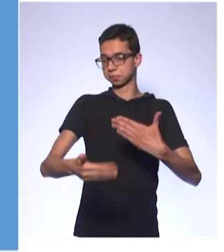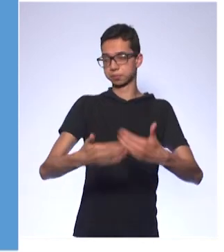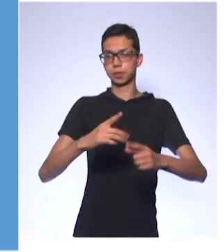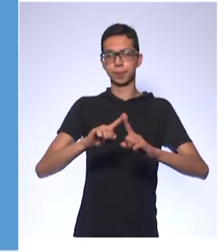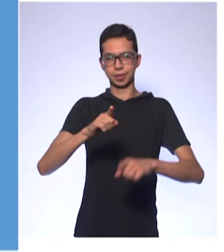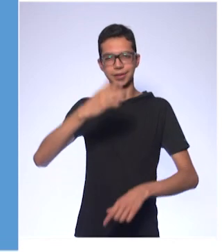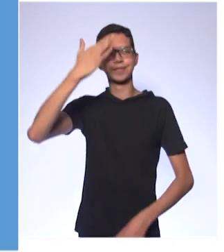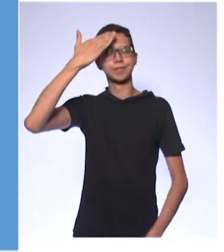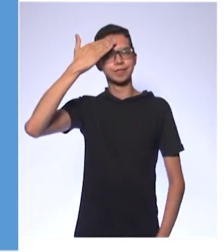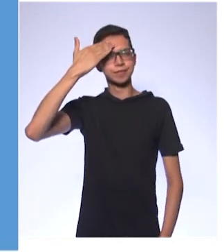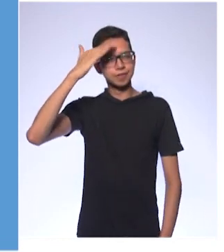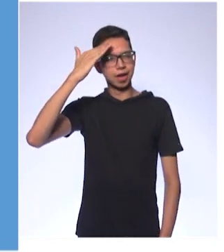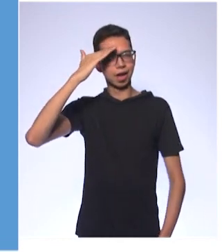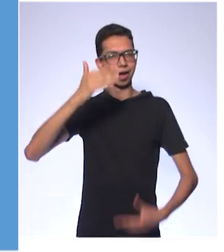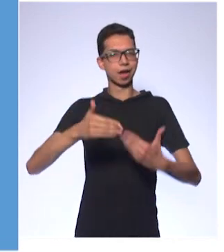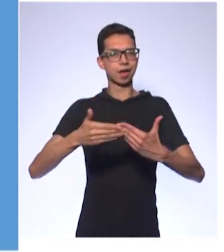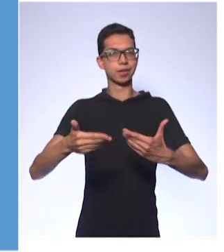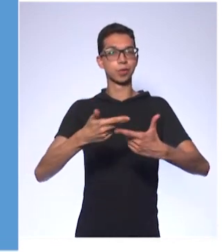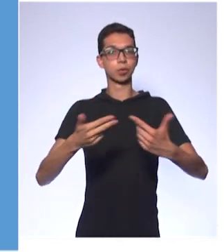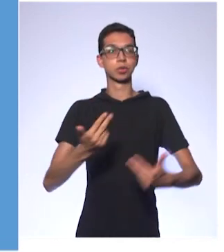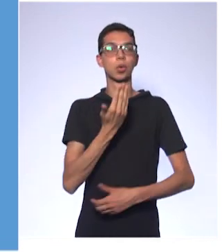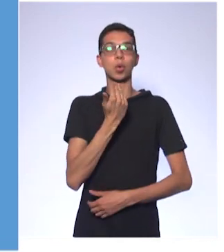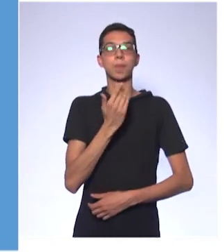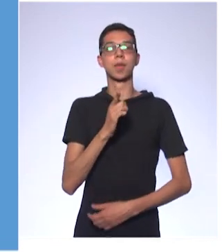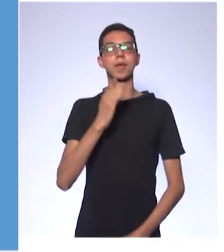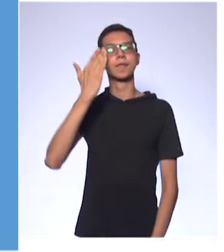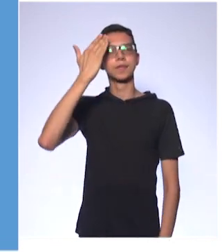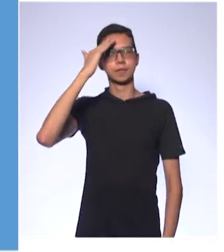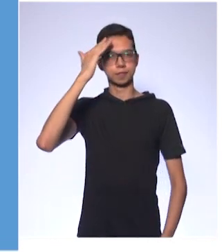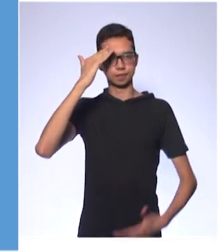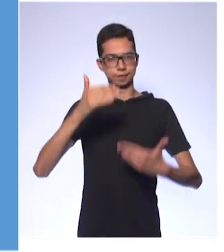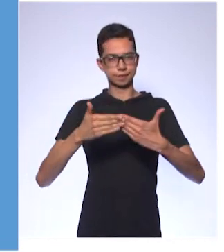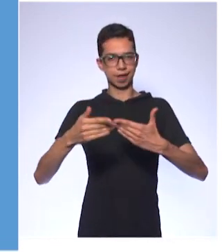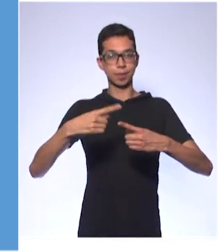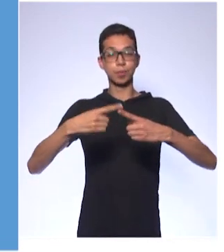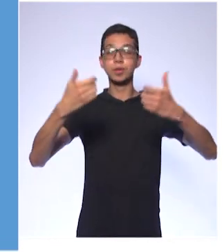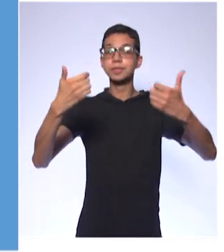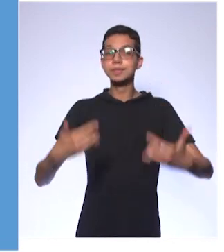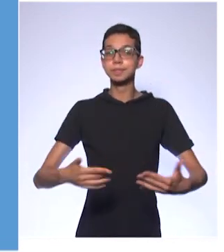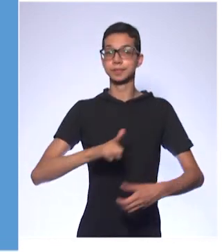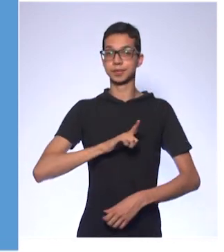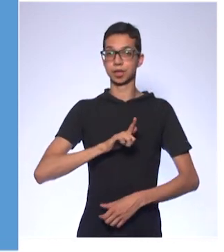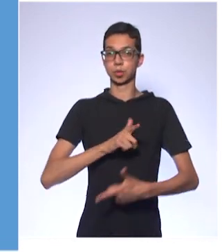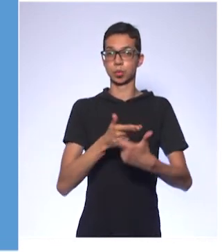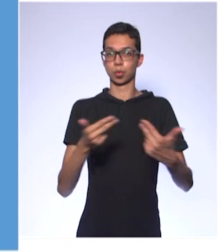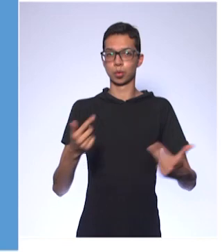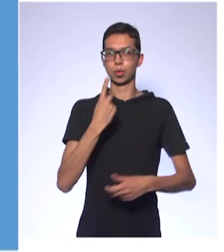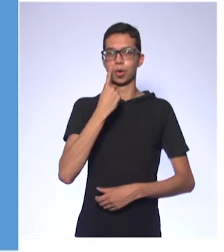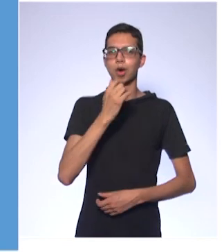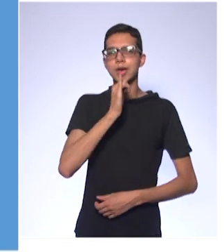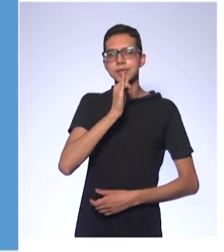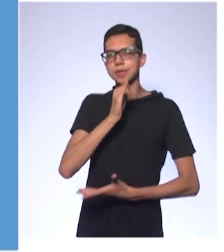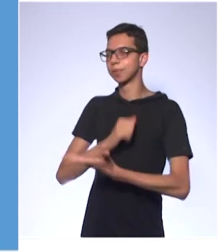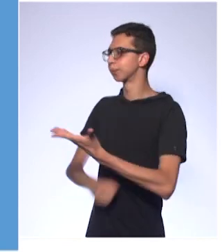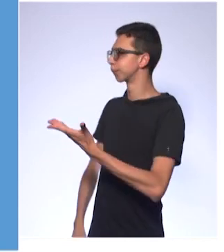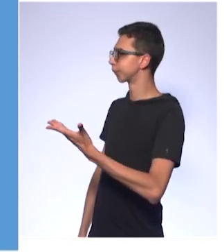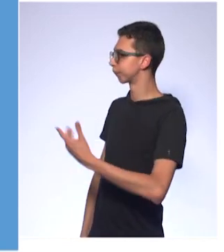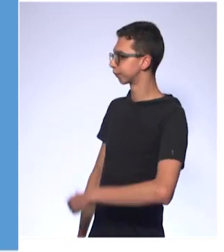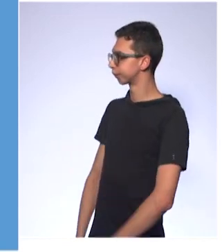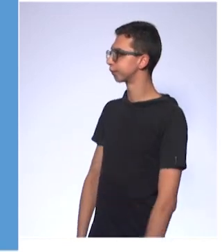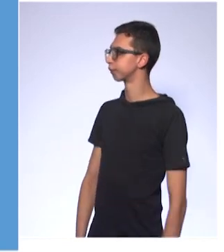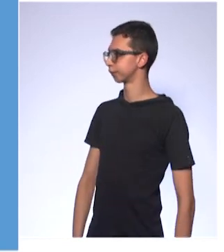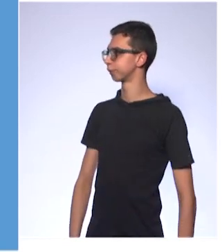coisa de comer pelo jeito que está ali, né? Pela descrição que está se fazendo das coisas. Então, olha, vienes llena